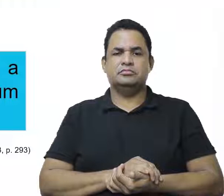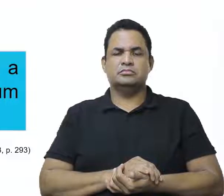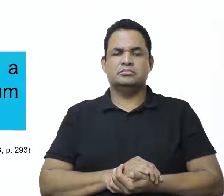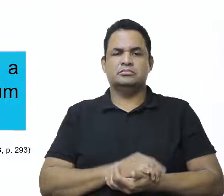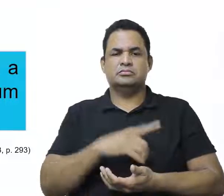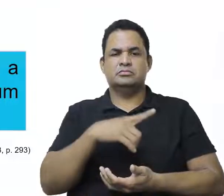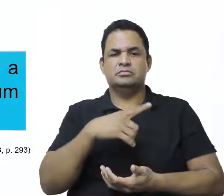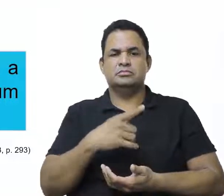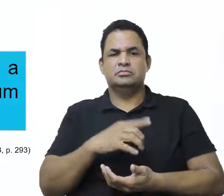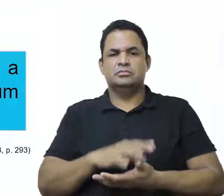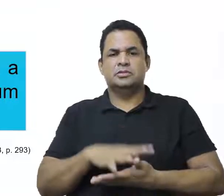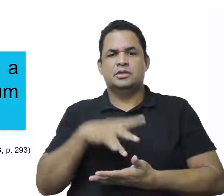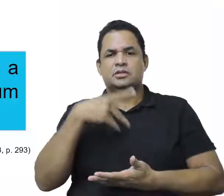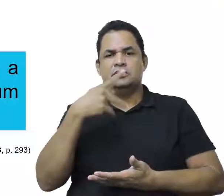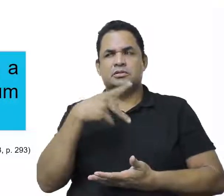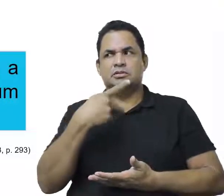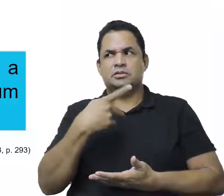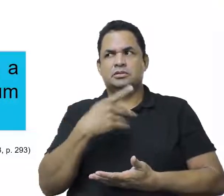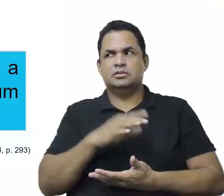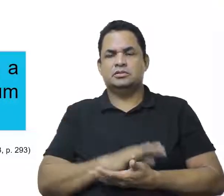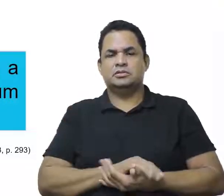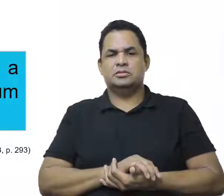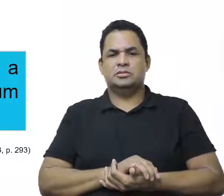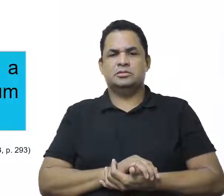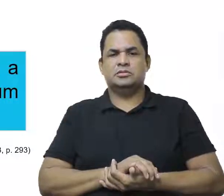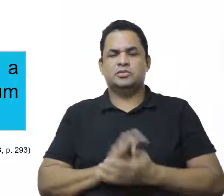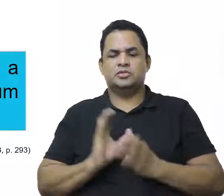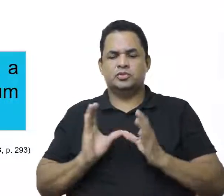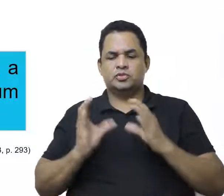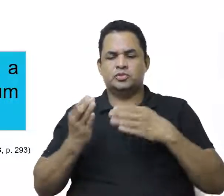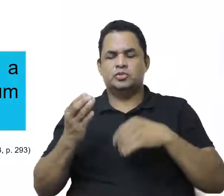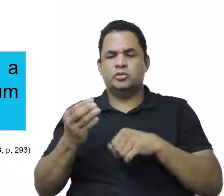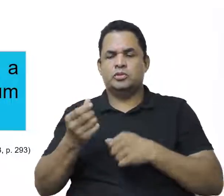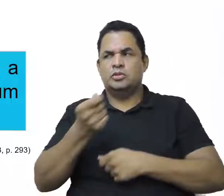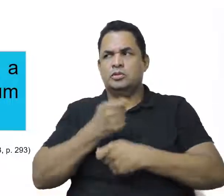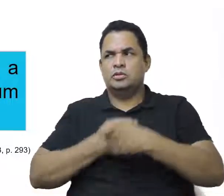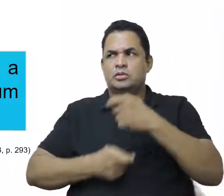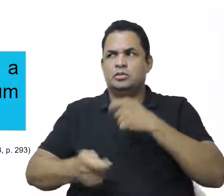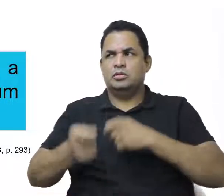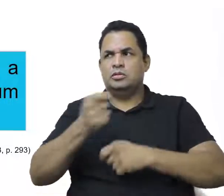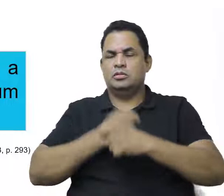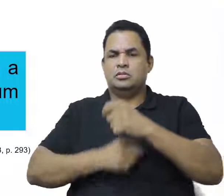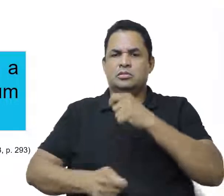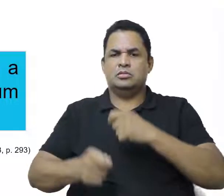A gente também falou sobre os blocos econômicos, tá bom?